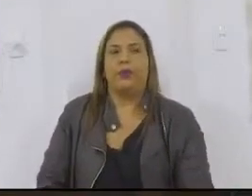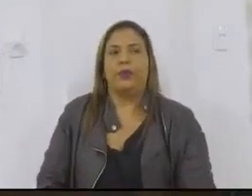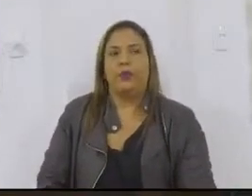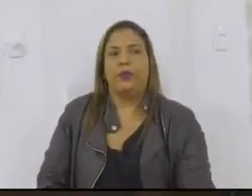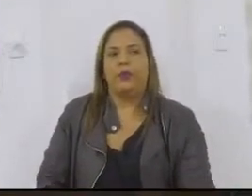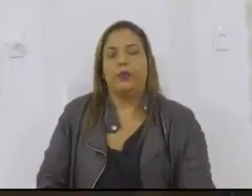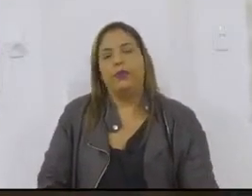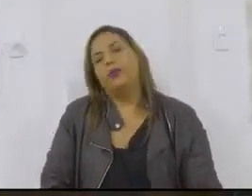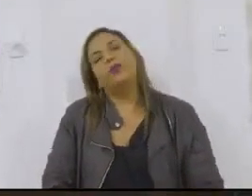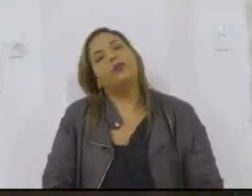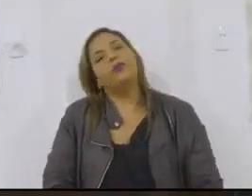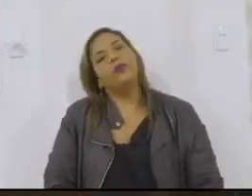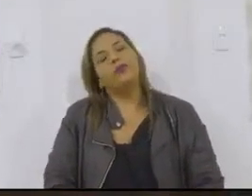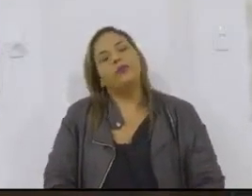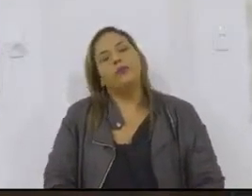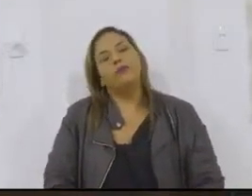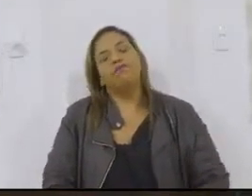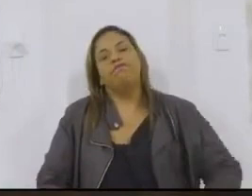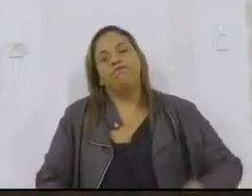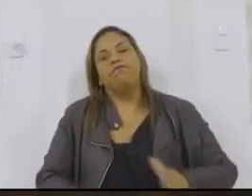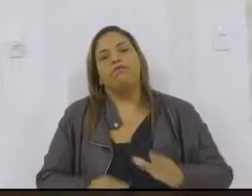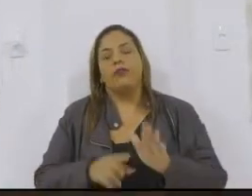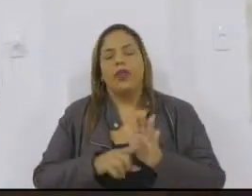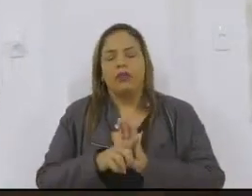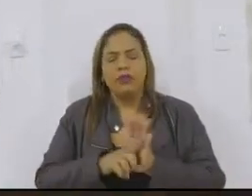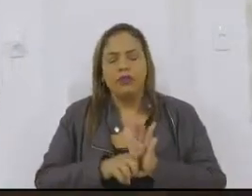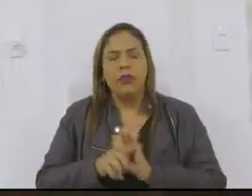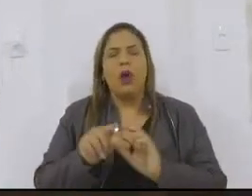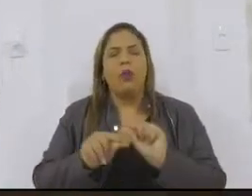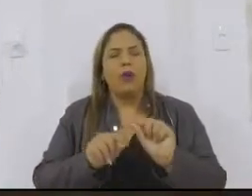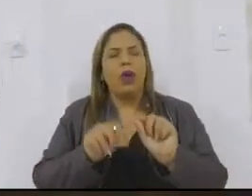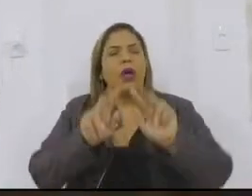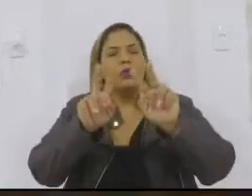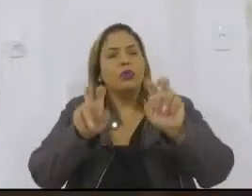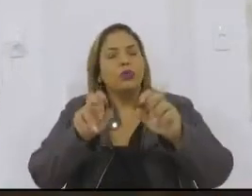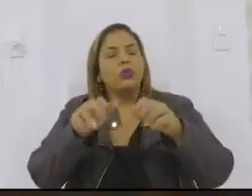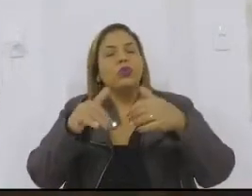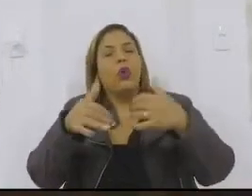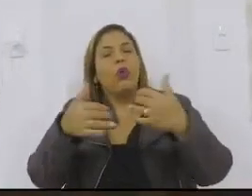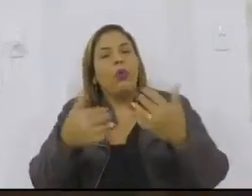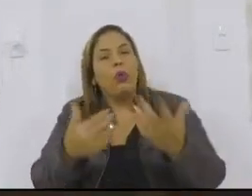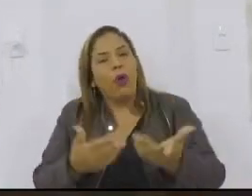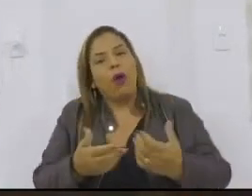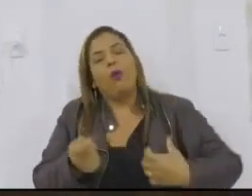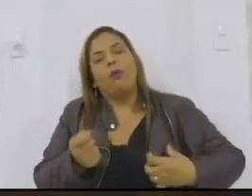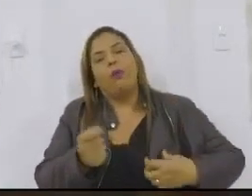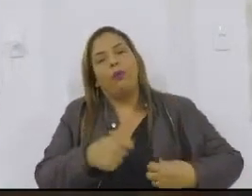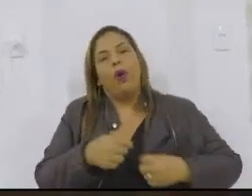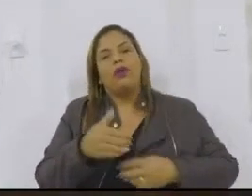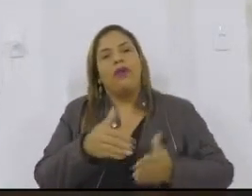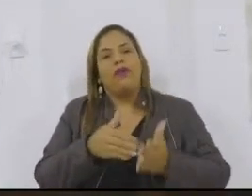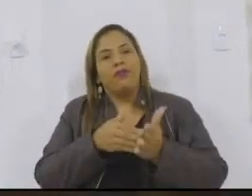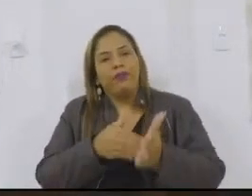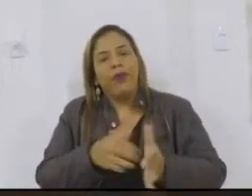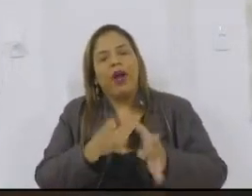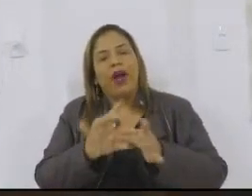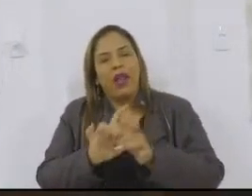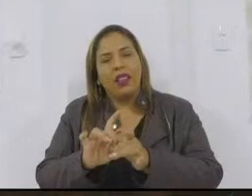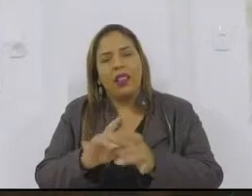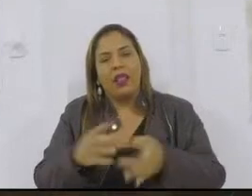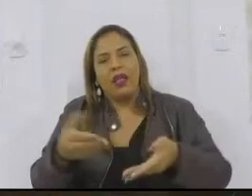Em análise do que se trata o projeto de lei autorizativa para que o município possa firmar convênios de assistência